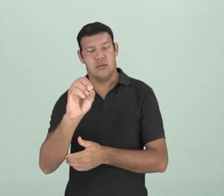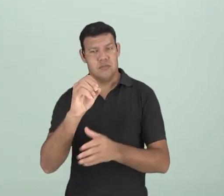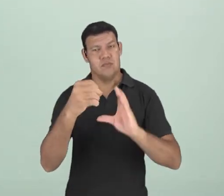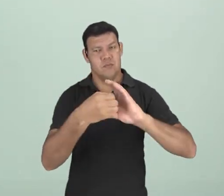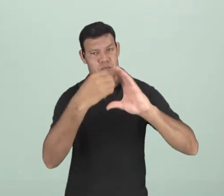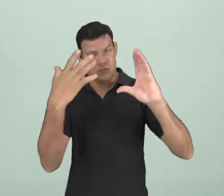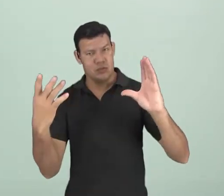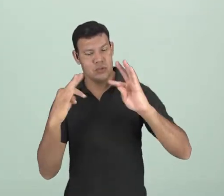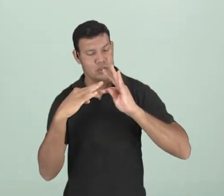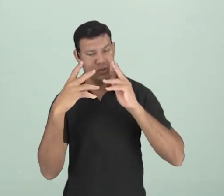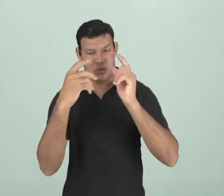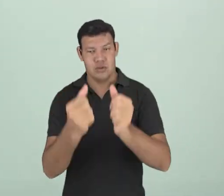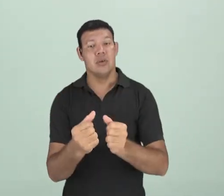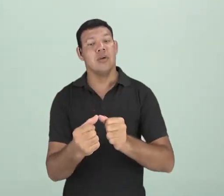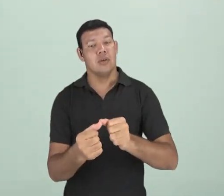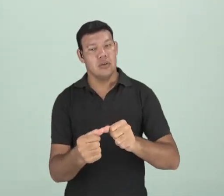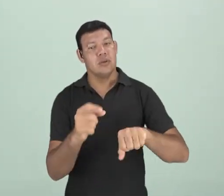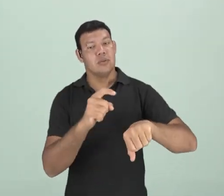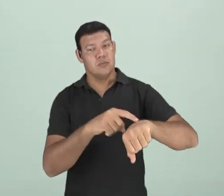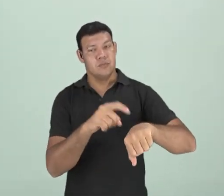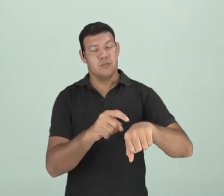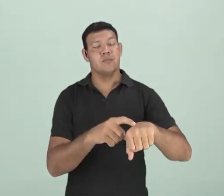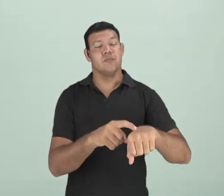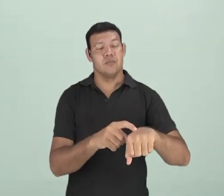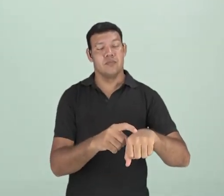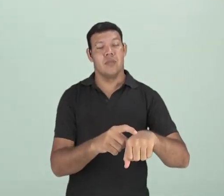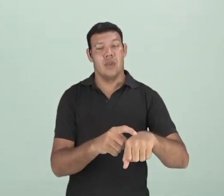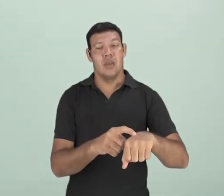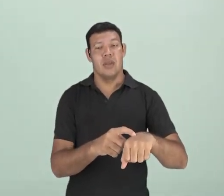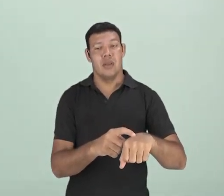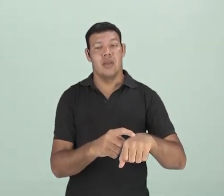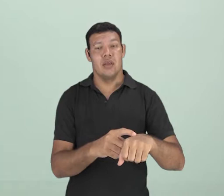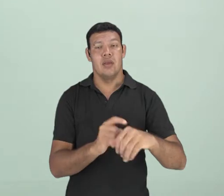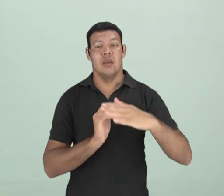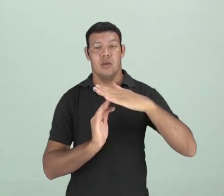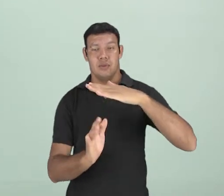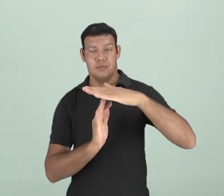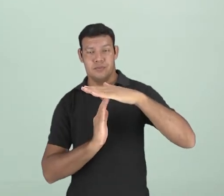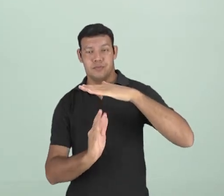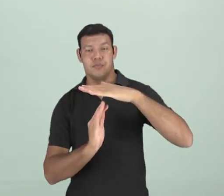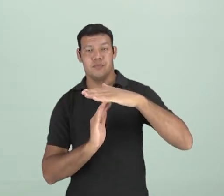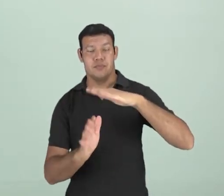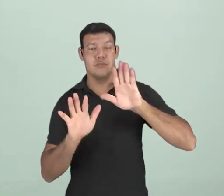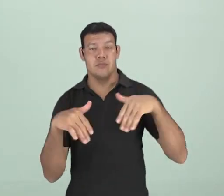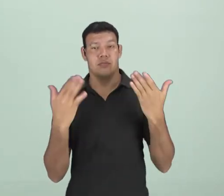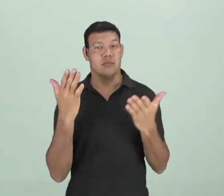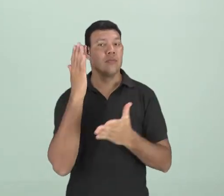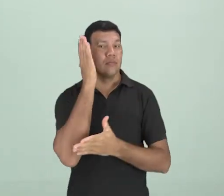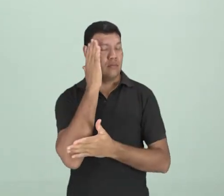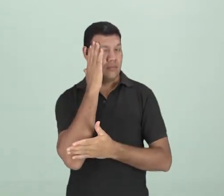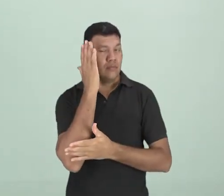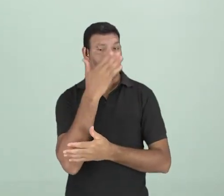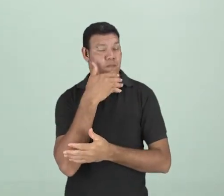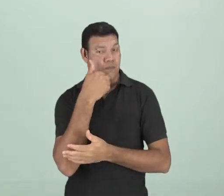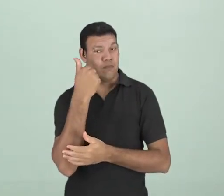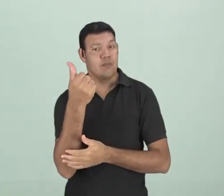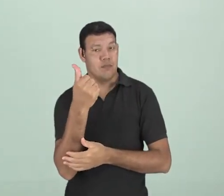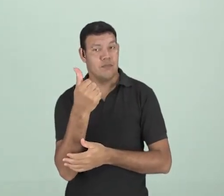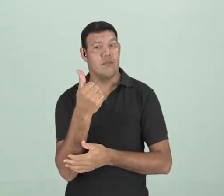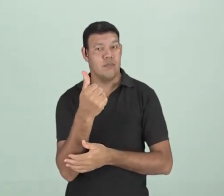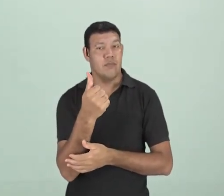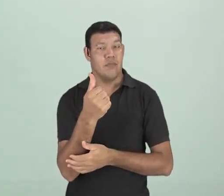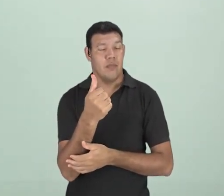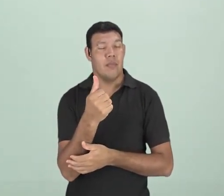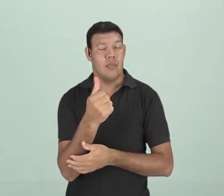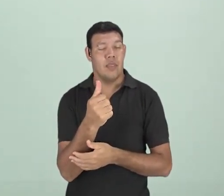podem levar aos processos de imigrações para que eles possam ocorrer, certo? Então, para a gente tentar entender um pouco melhor, a gente vai ver um